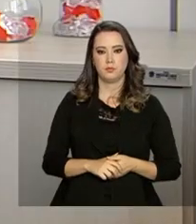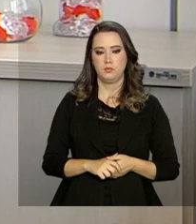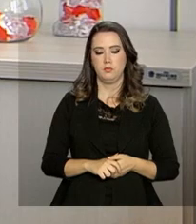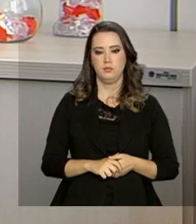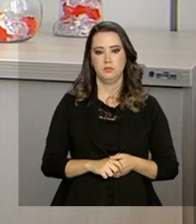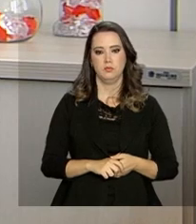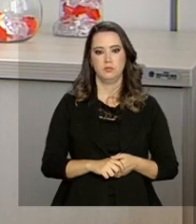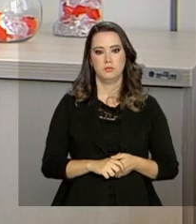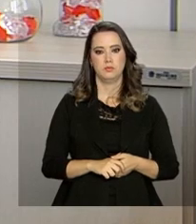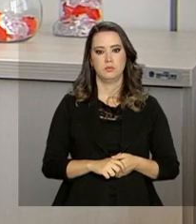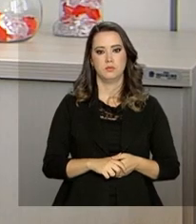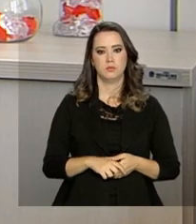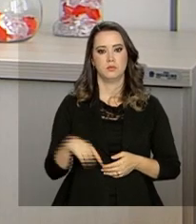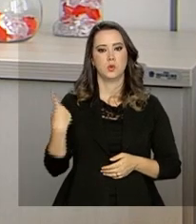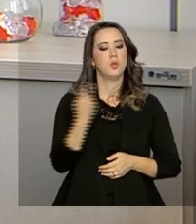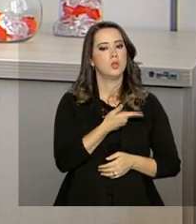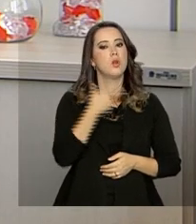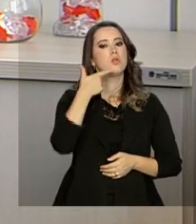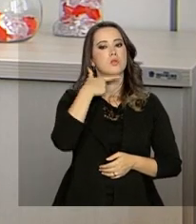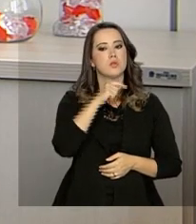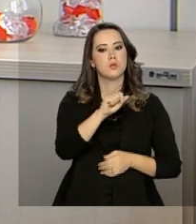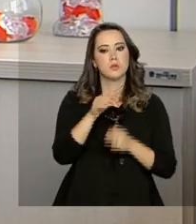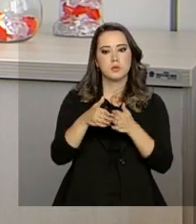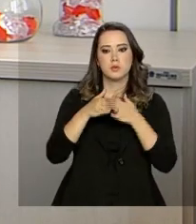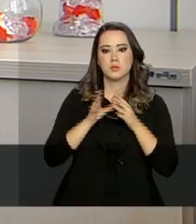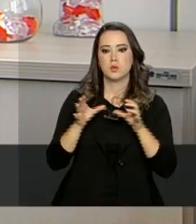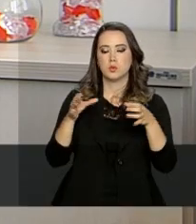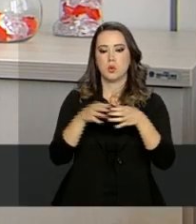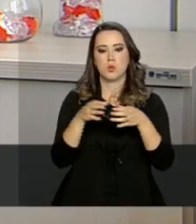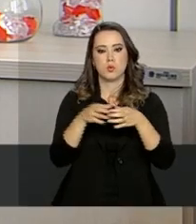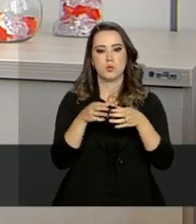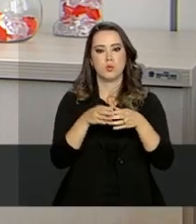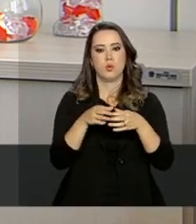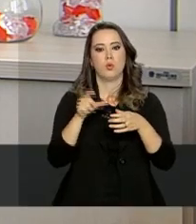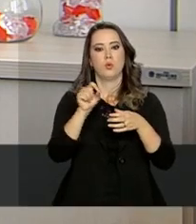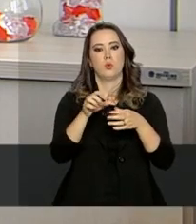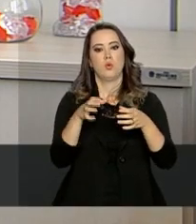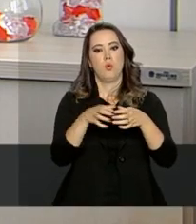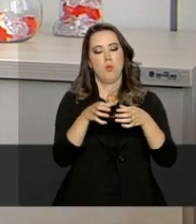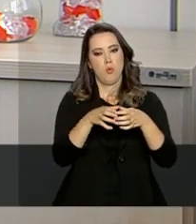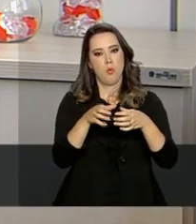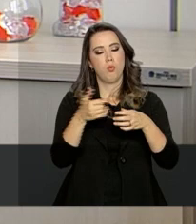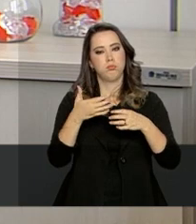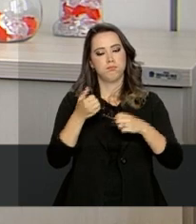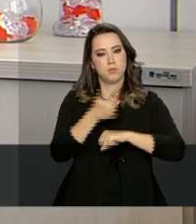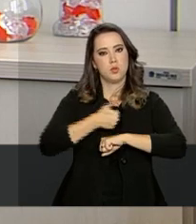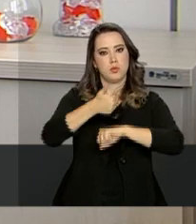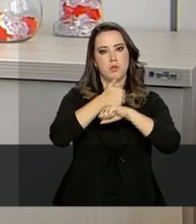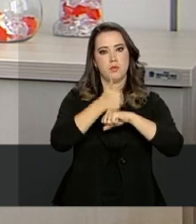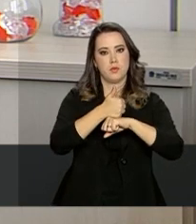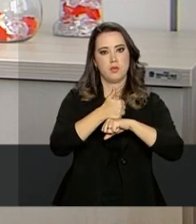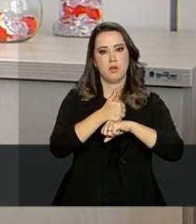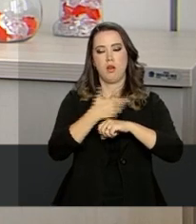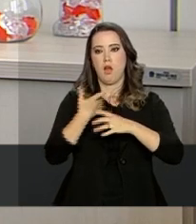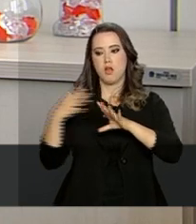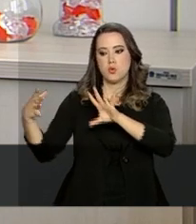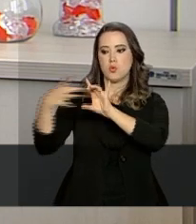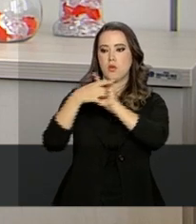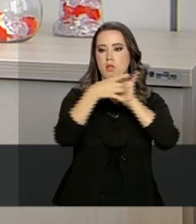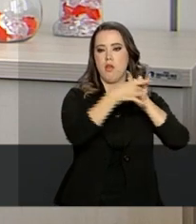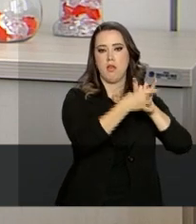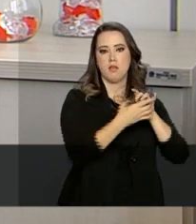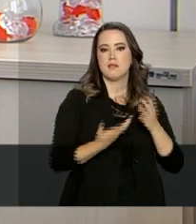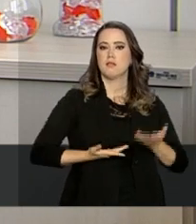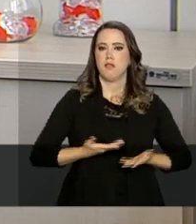conseguimos por meio da nossa equipe acionar uma rede de serviços é essa pessoa